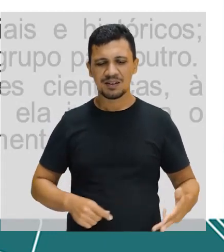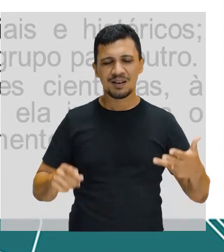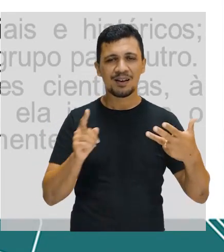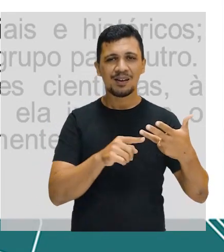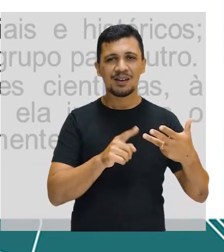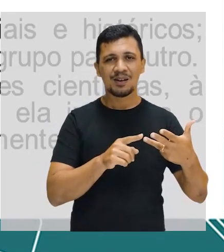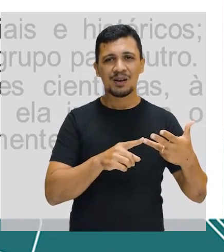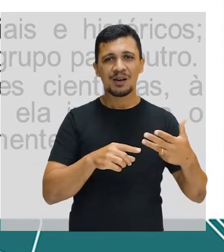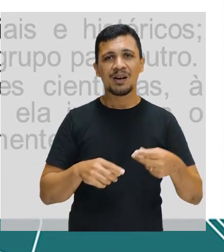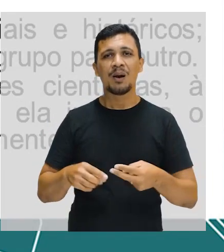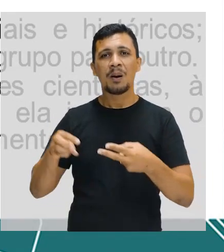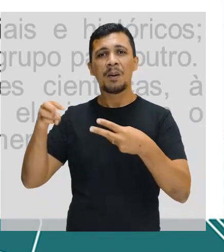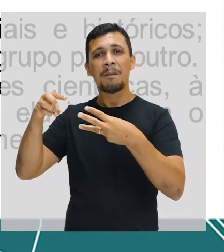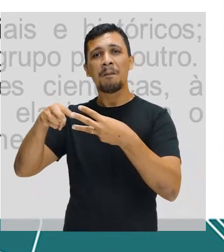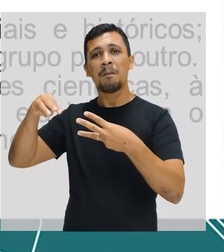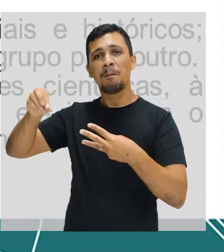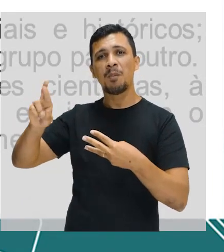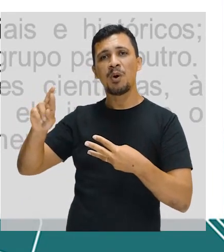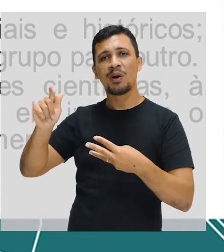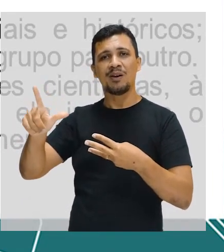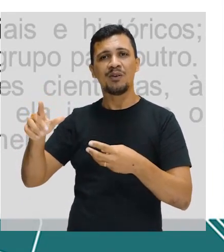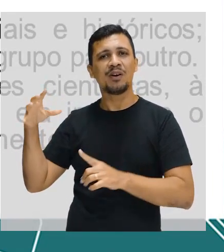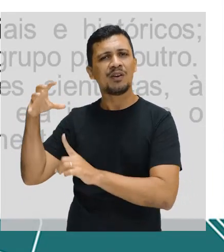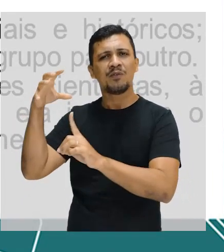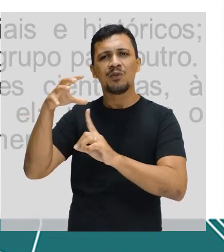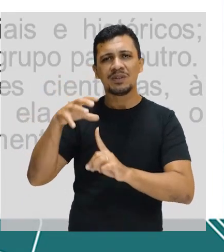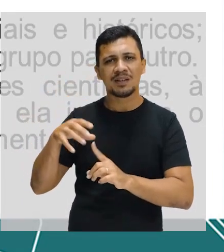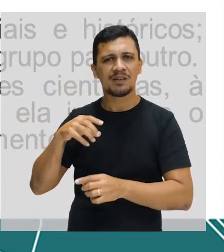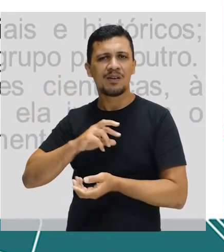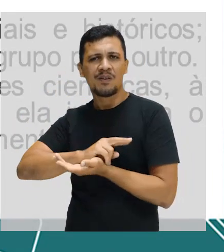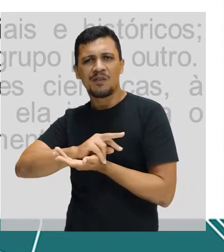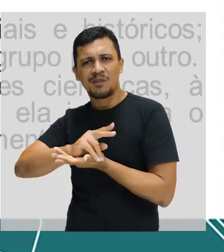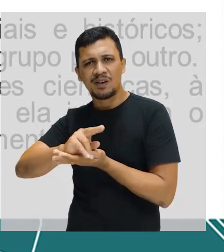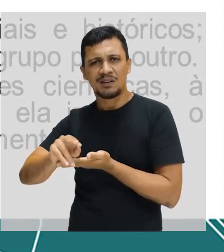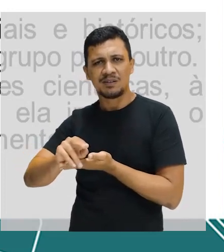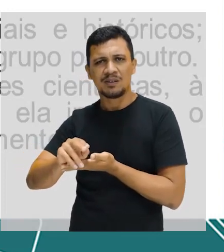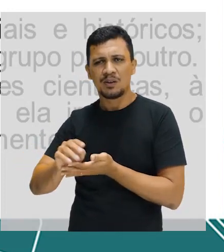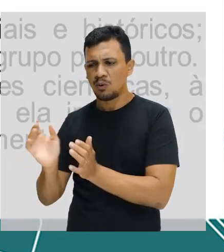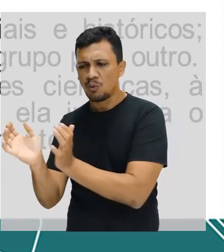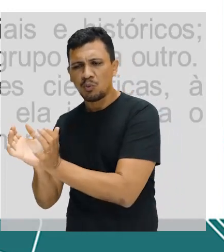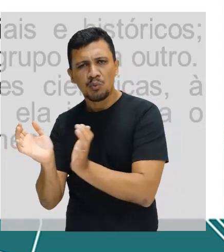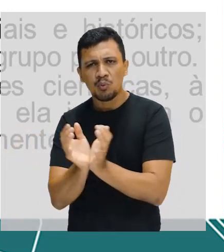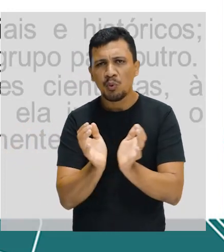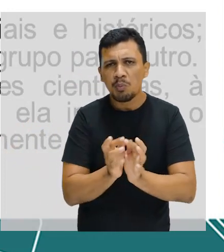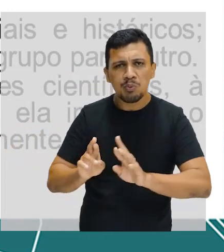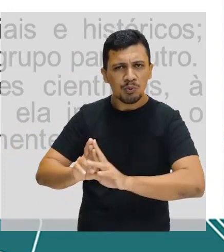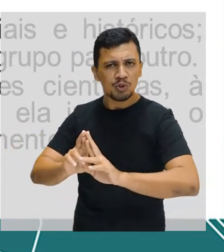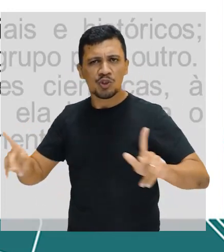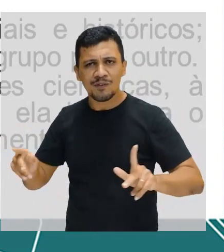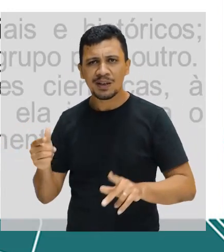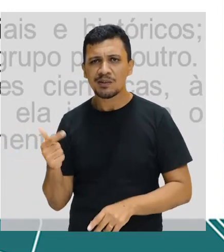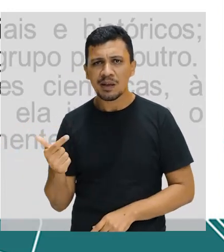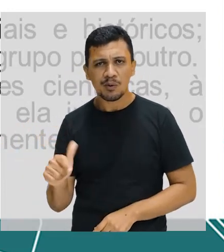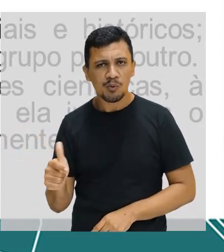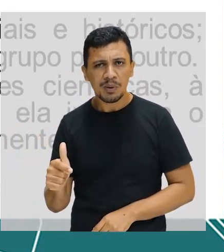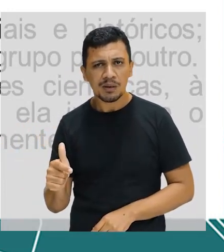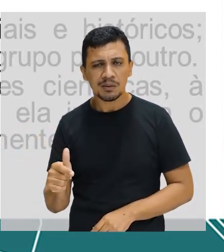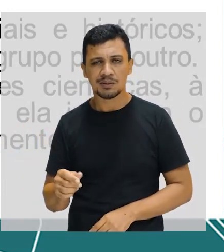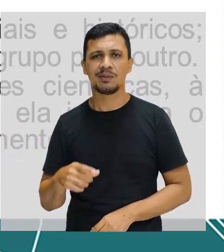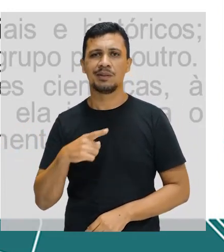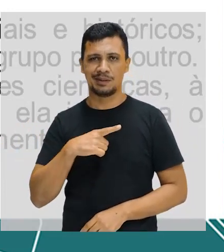como sociais e históricos. Todavia, não há diferença entre moral de grupo para o outro. Claro que existe diferença, né? A moral ela é